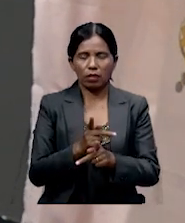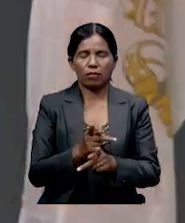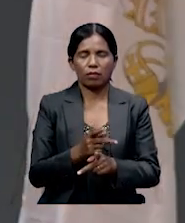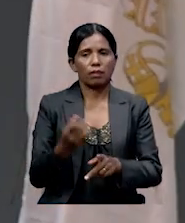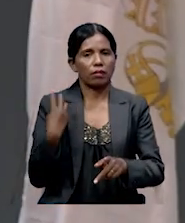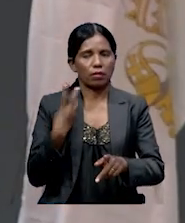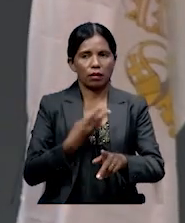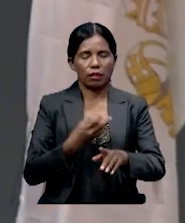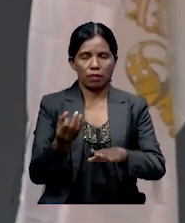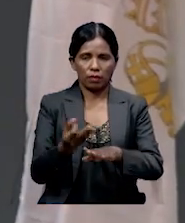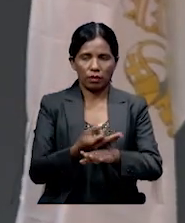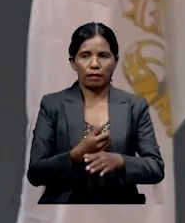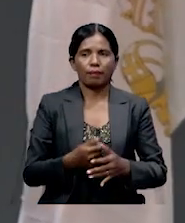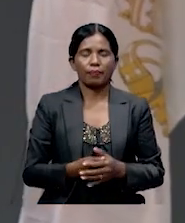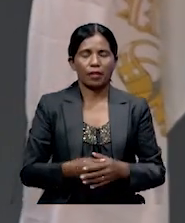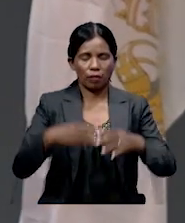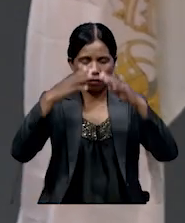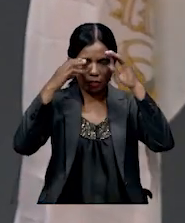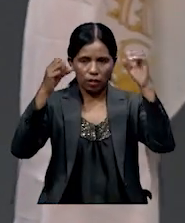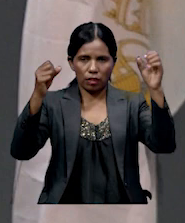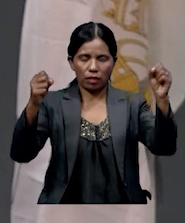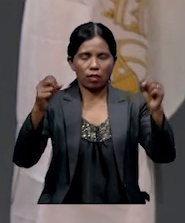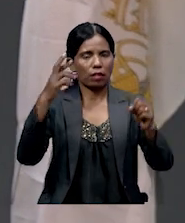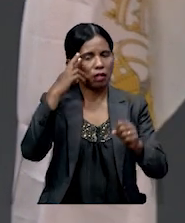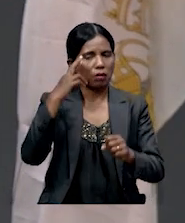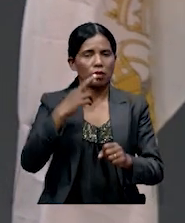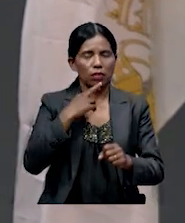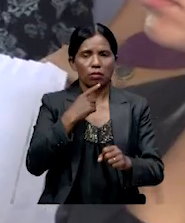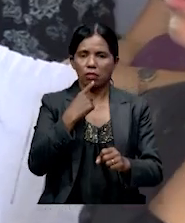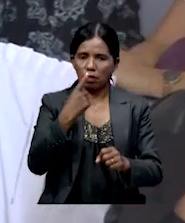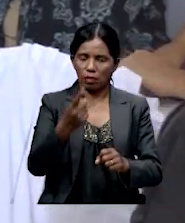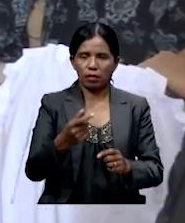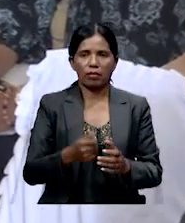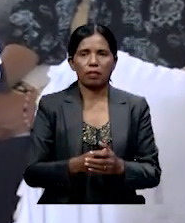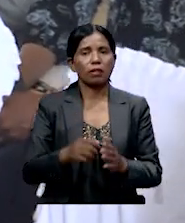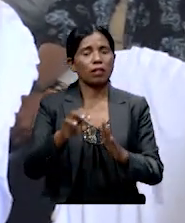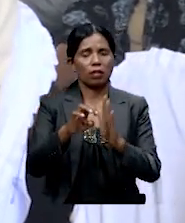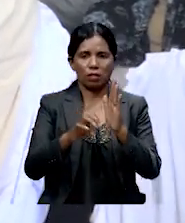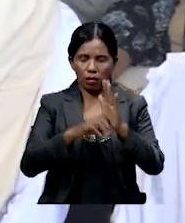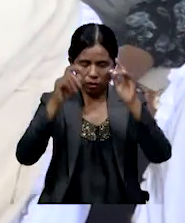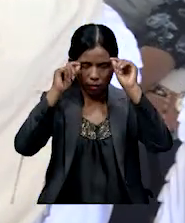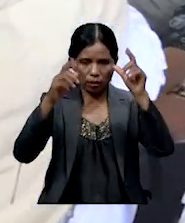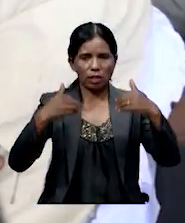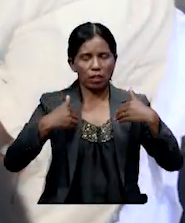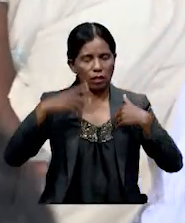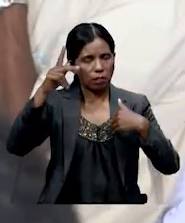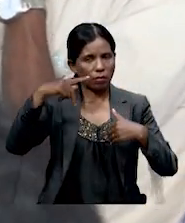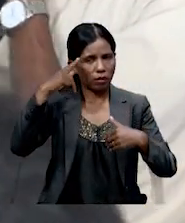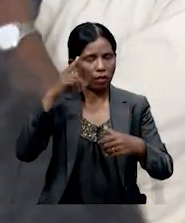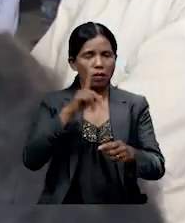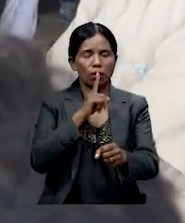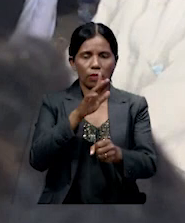pandêmico. Além de ser presidente da República, José Ramos Horta Mosateten, Estado Timor-Leste e a política no compromisso